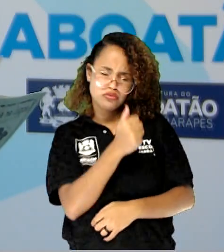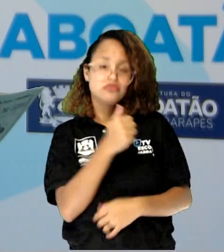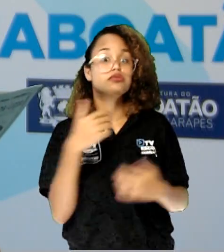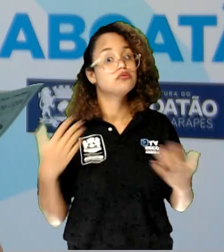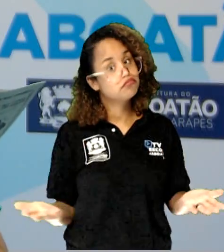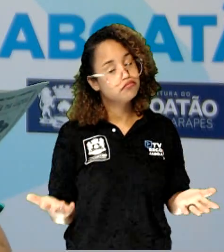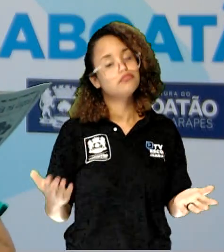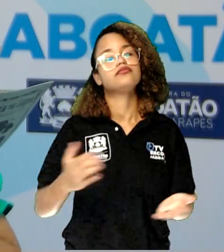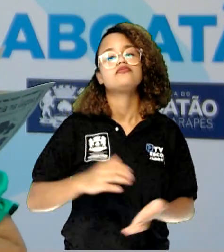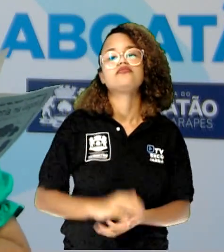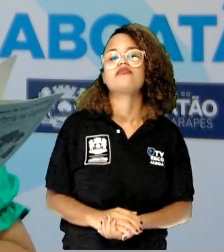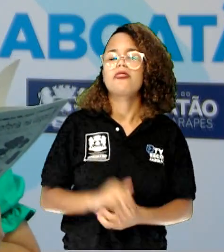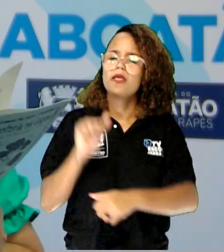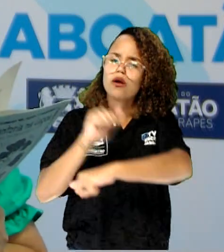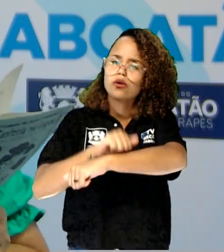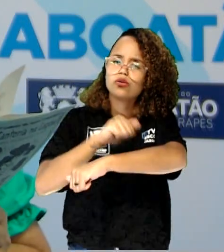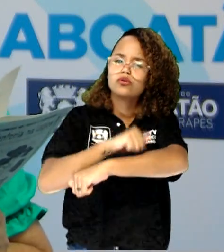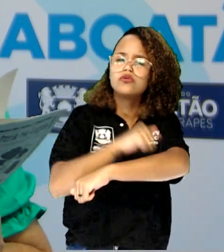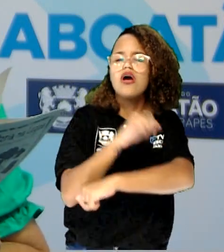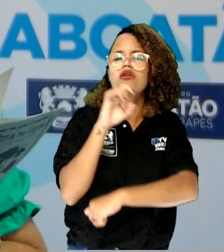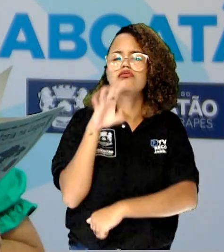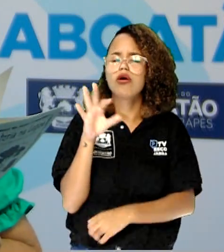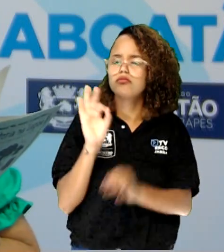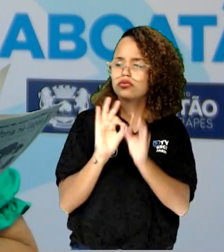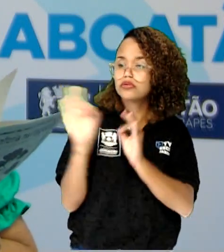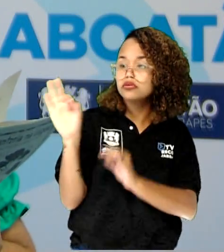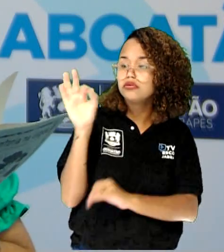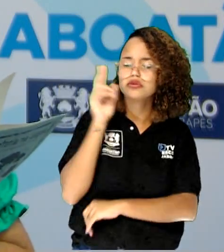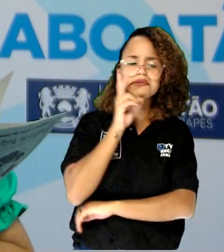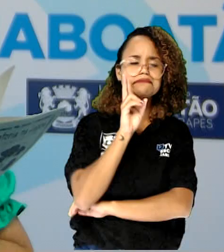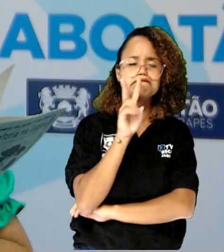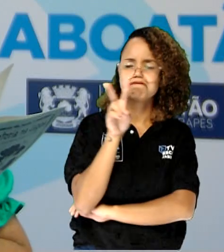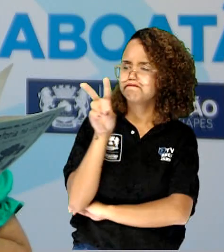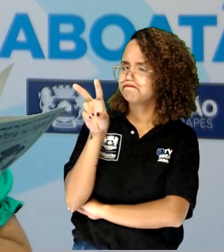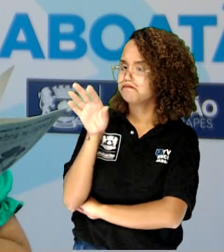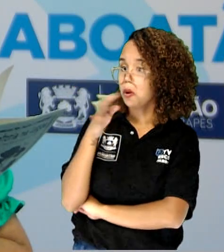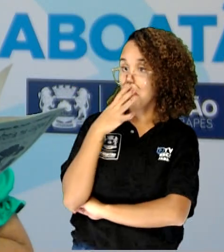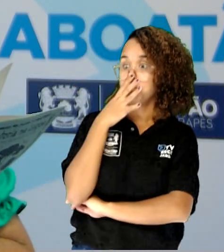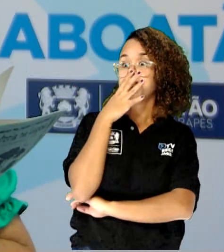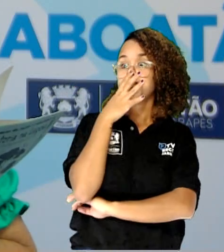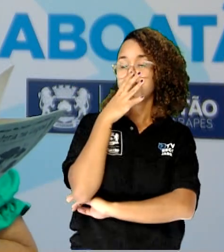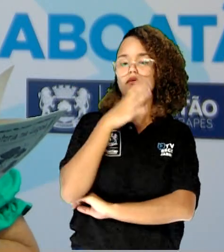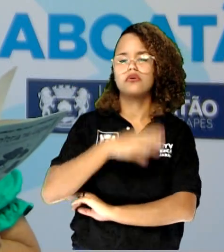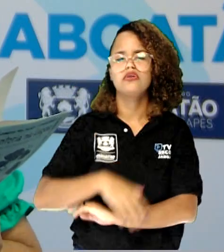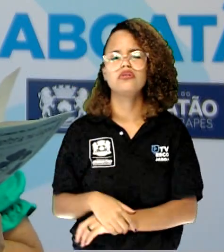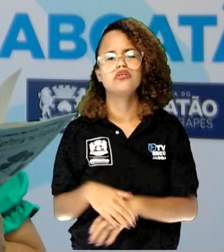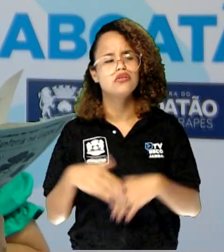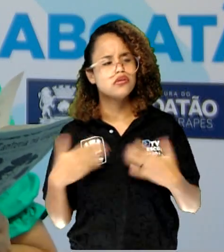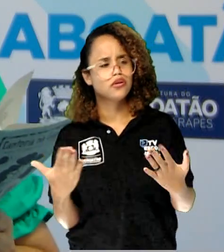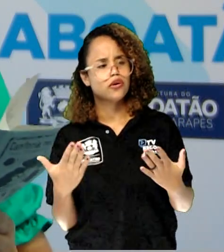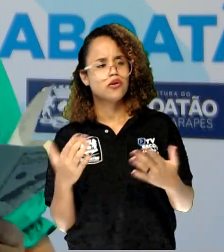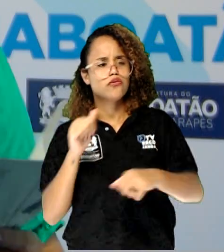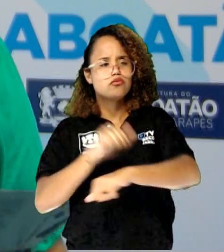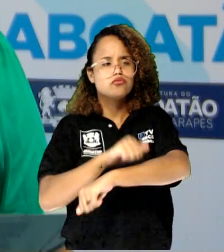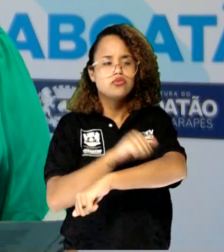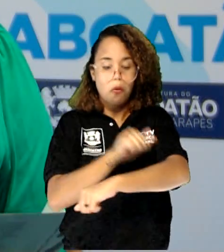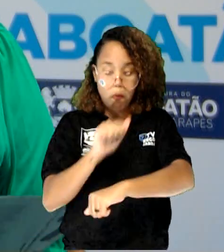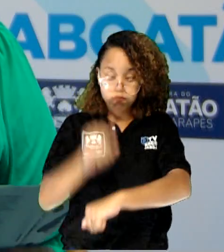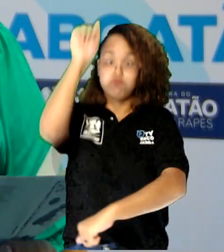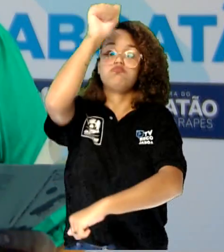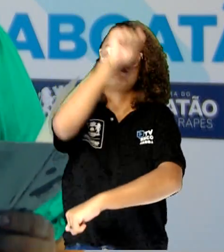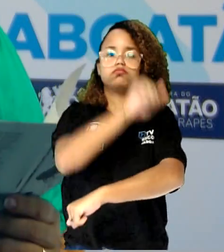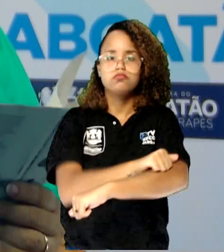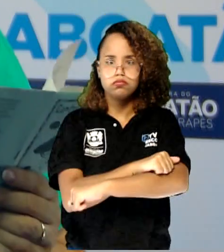sabichão, e o sapo só de longe ali fazendo admiração. Foi então que do seu canto um grande pulo ele